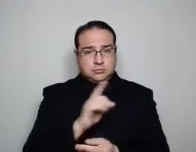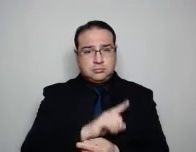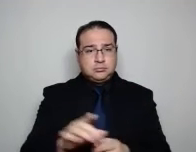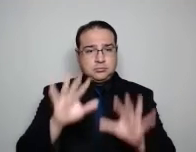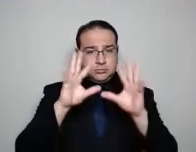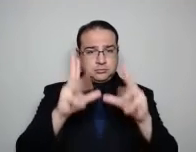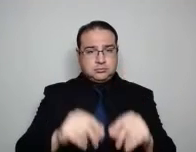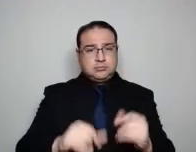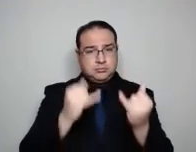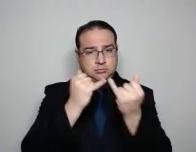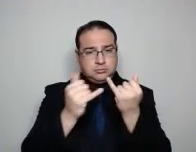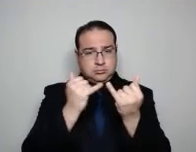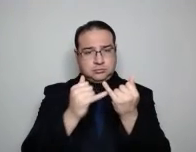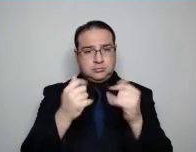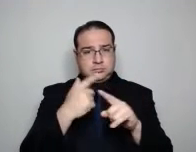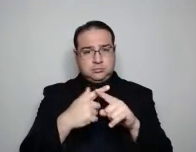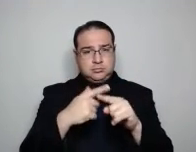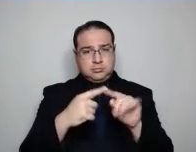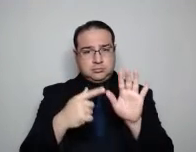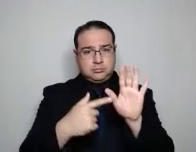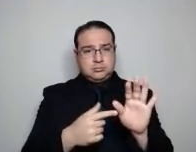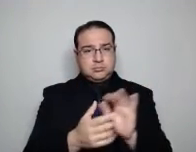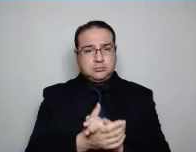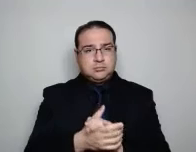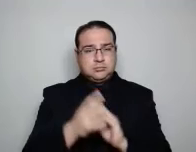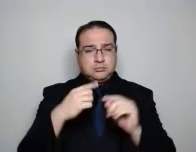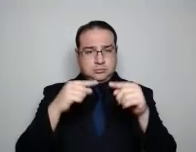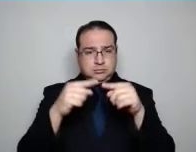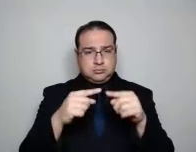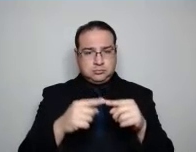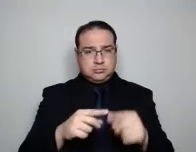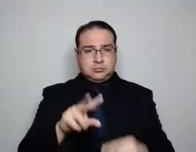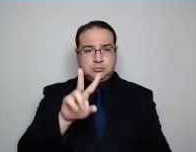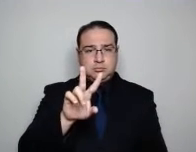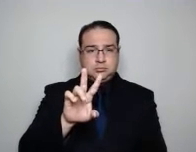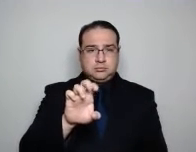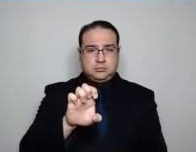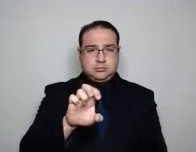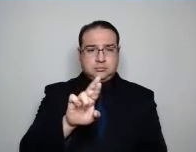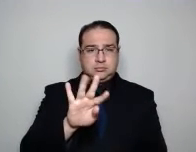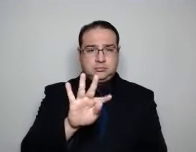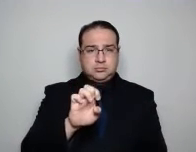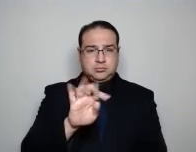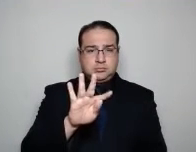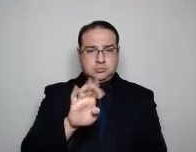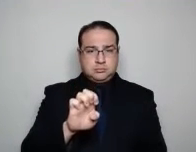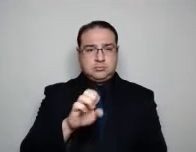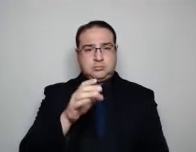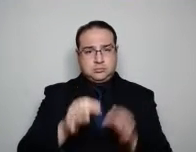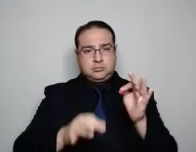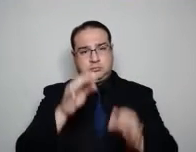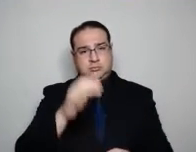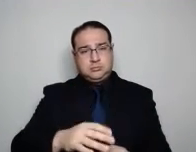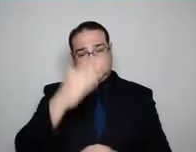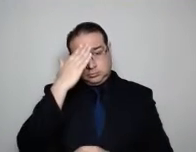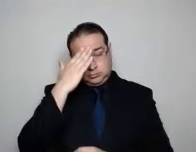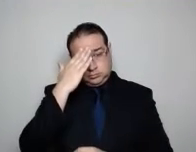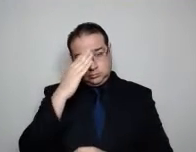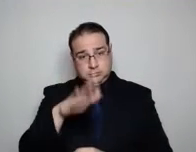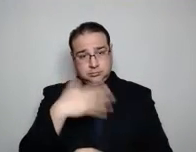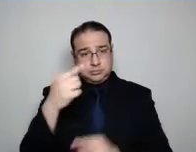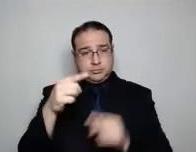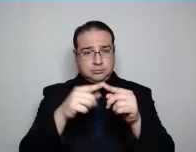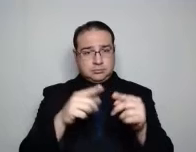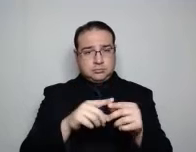parcial. Porque aqui, nesse caso vertente, o juiz determina autorizar o